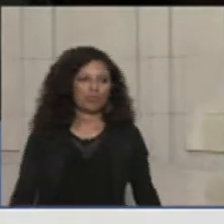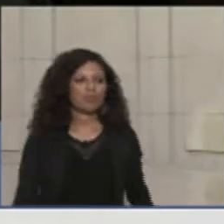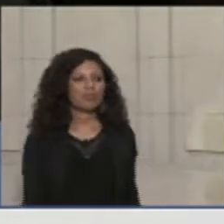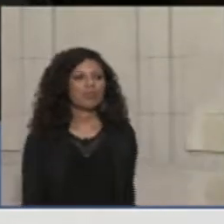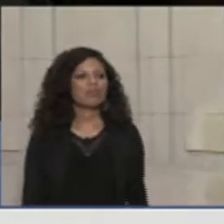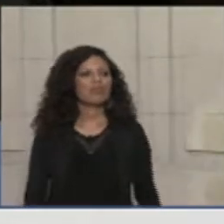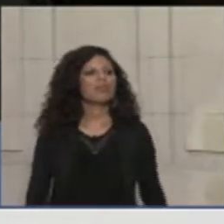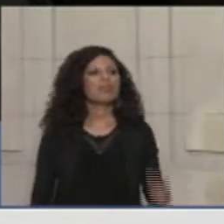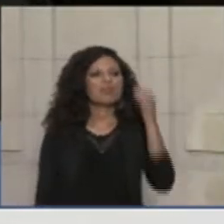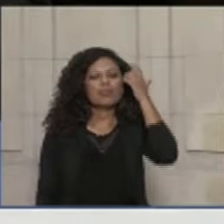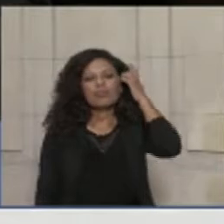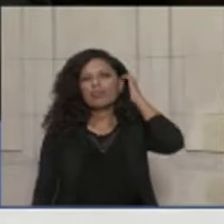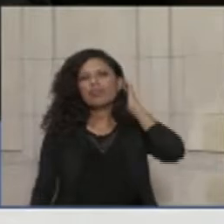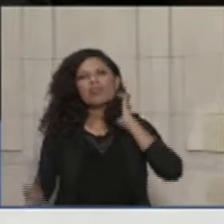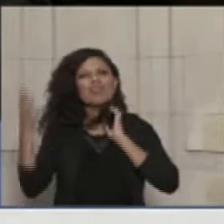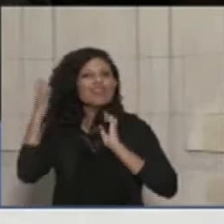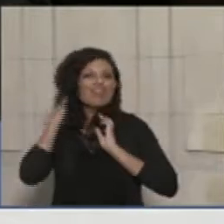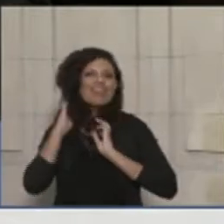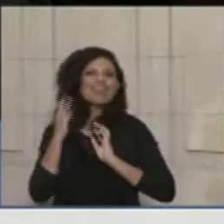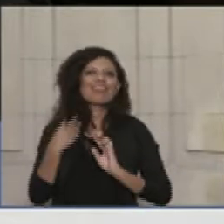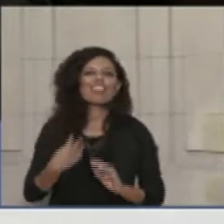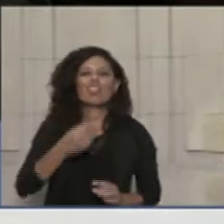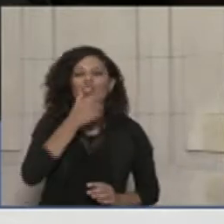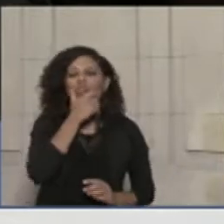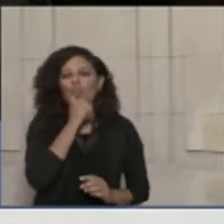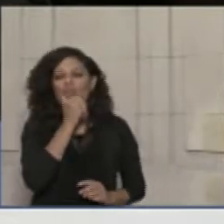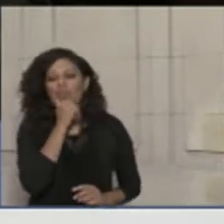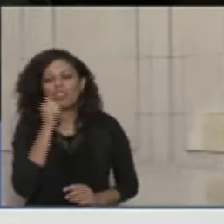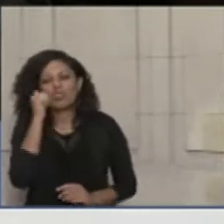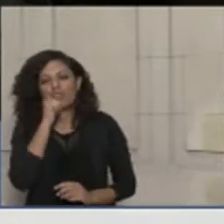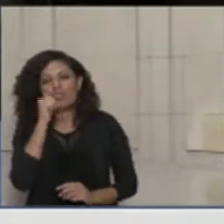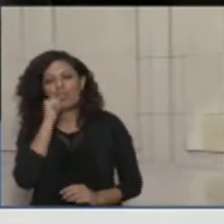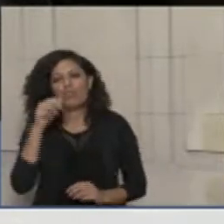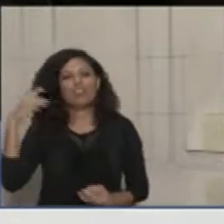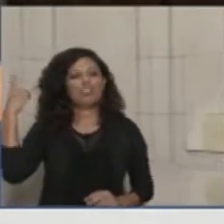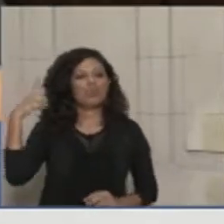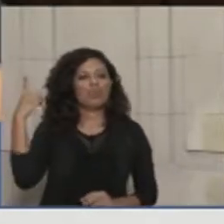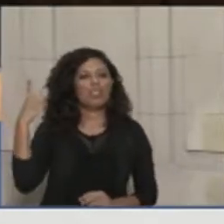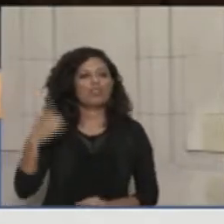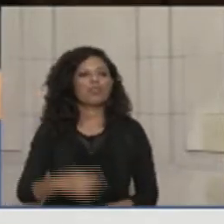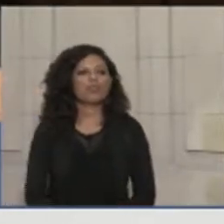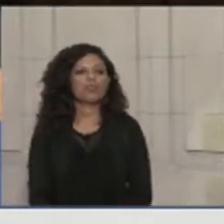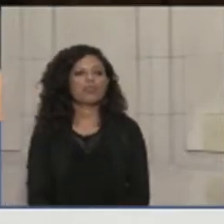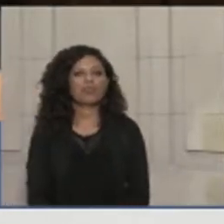senhoras e senhores deputados,